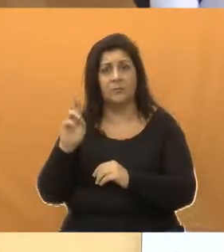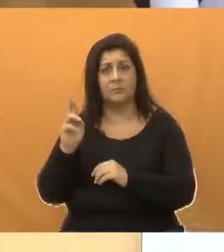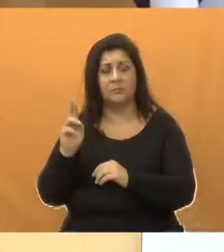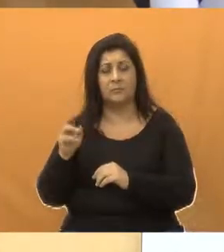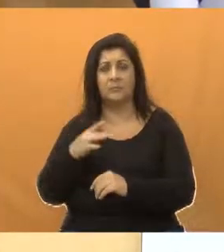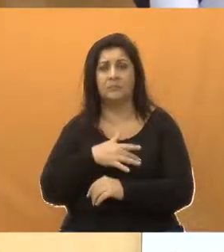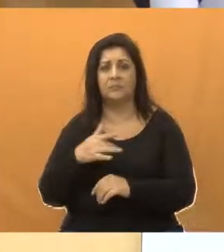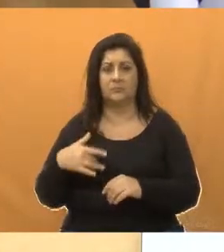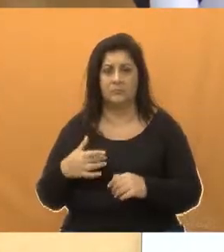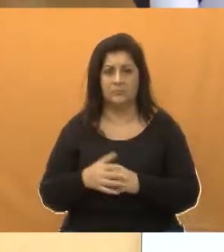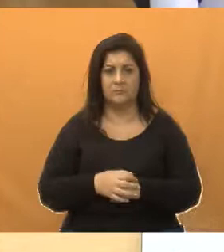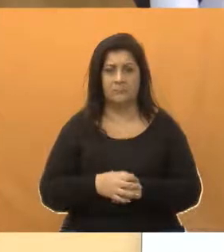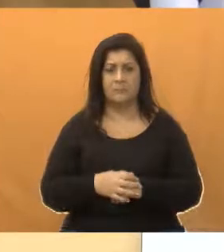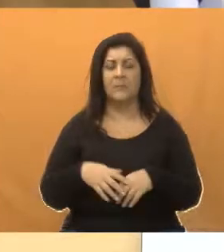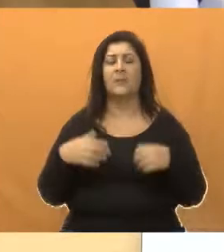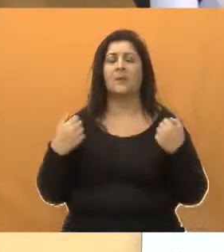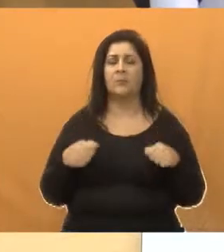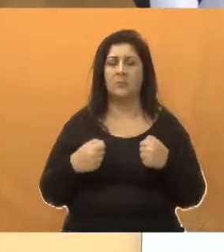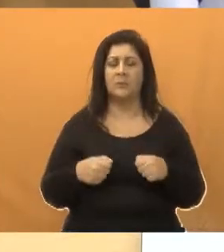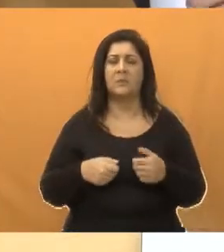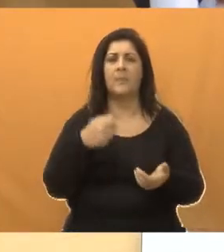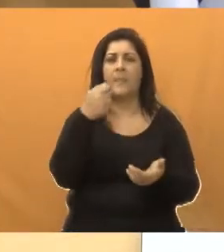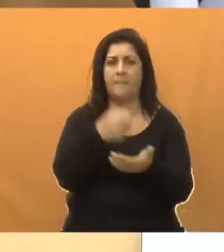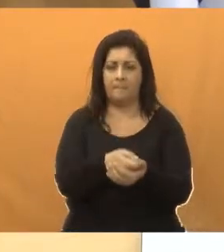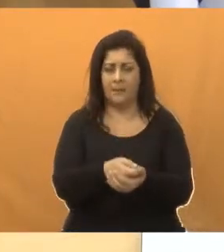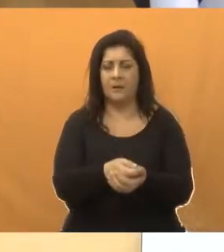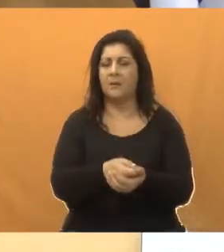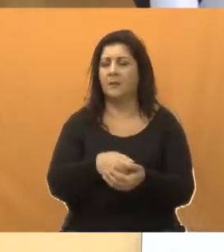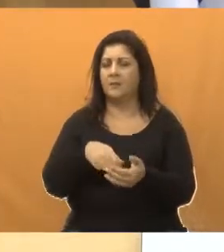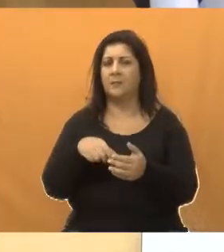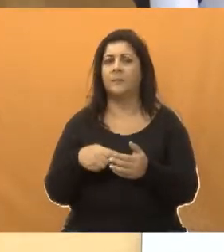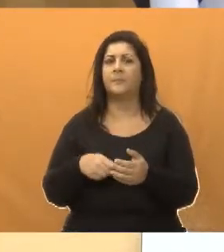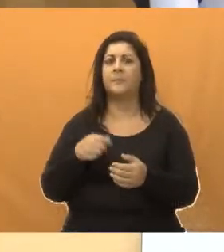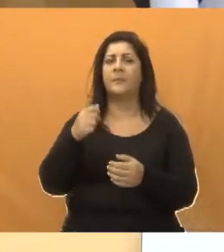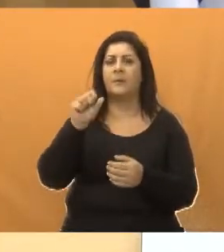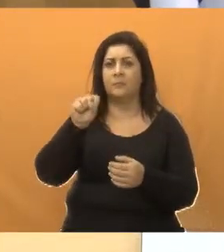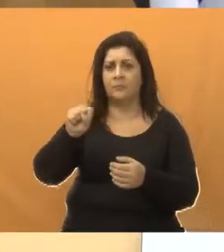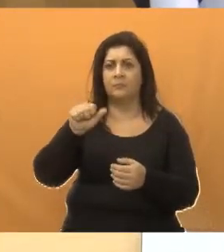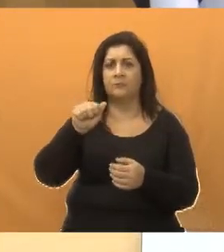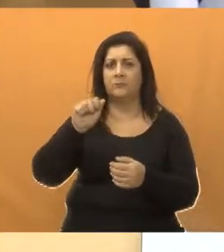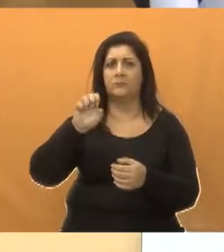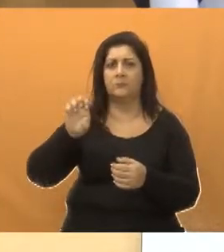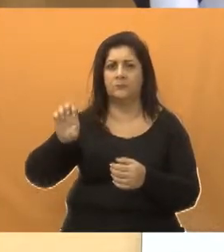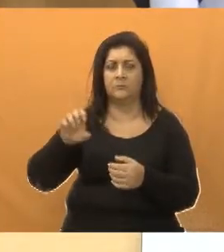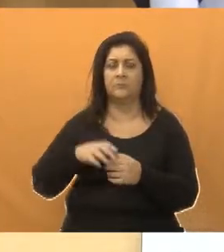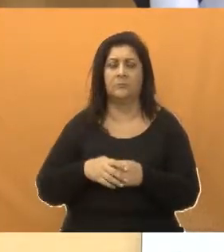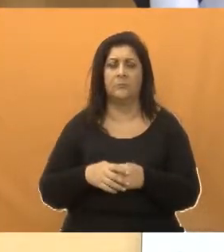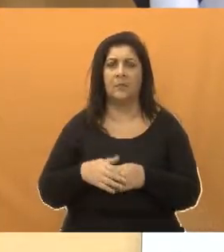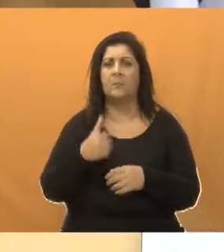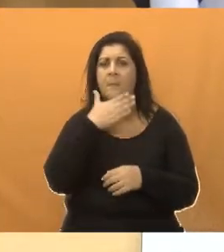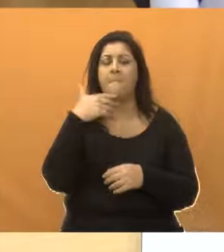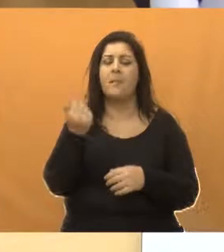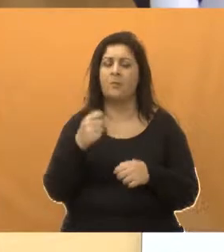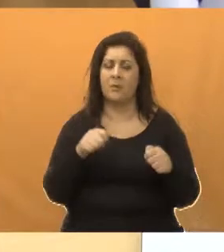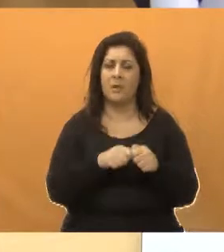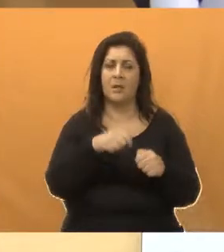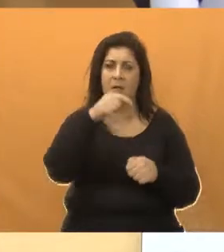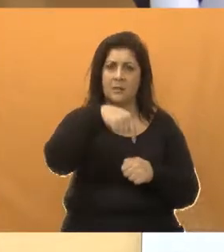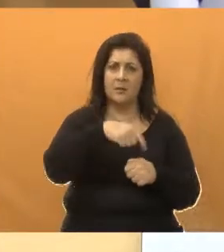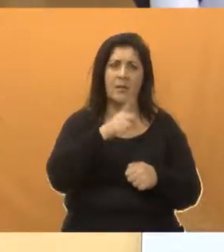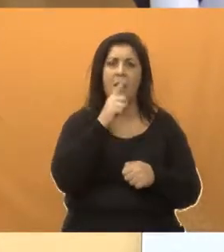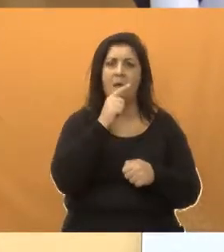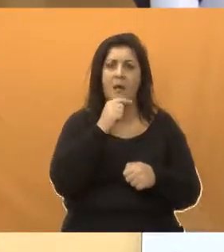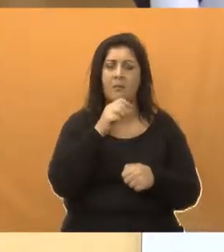aqui, eu acho que o destino tem que ser o SAI para a gente ampliar a nossa coleta e tratamento de esgoto no município